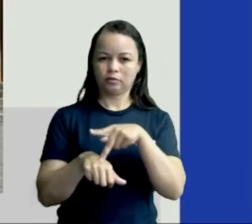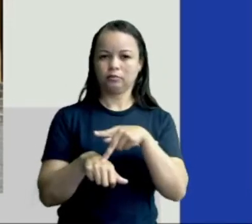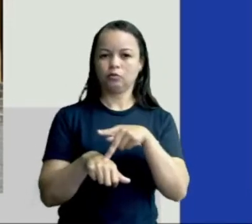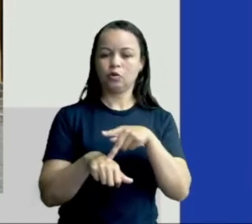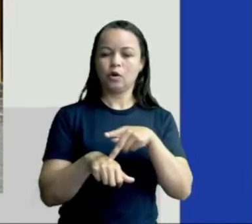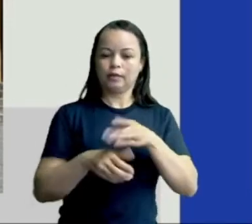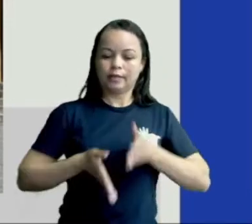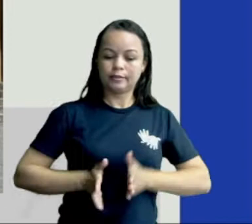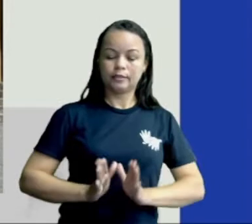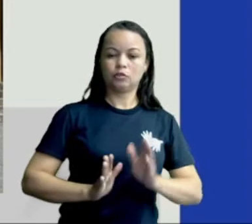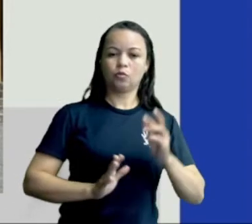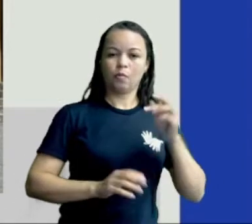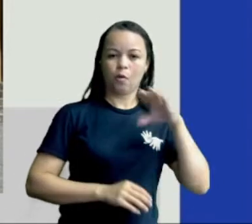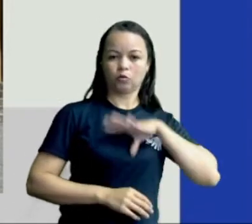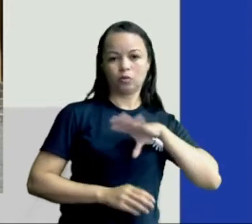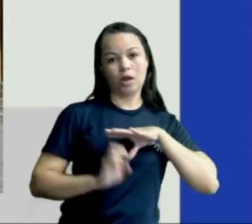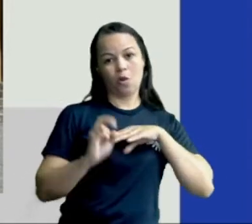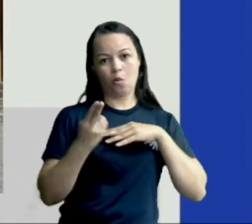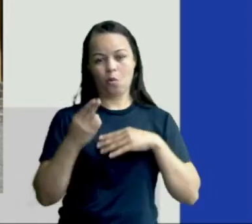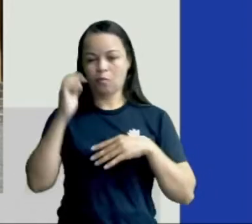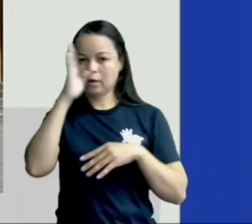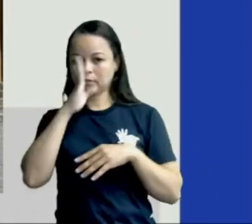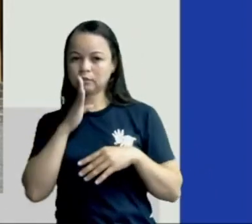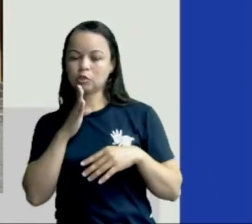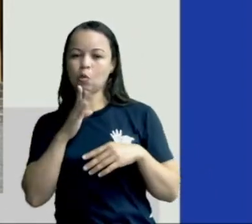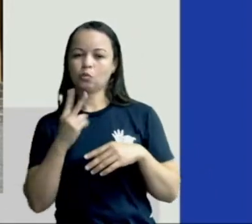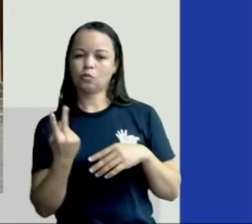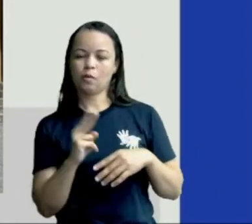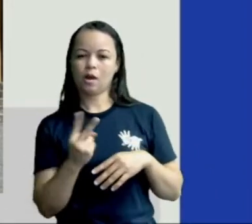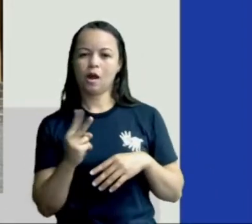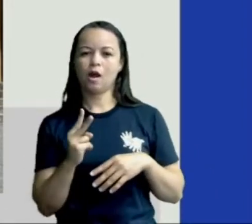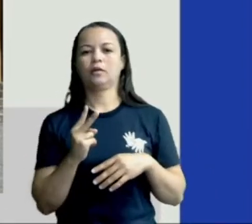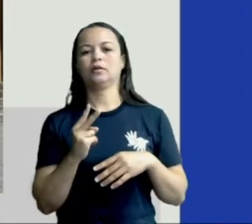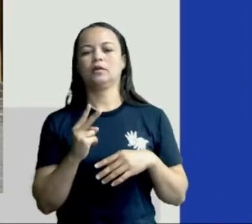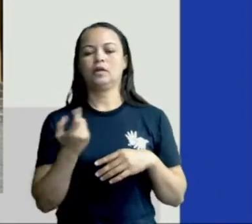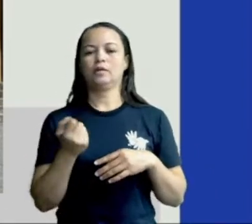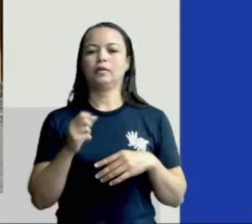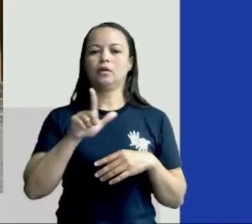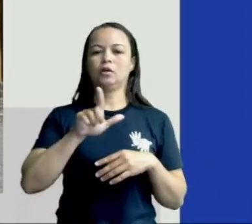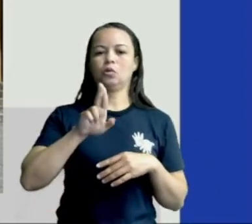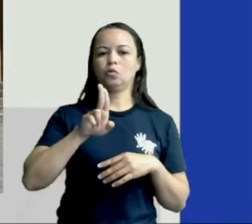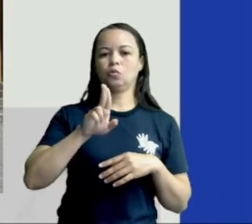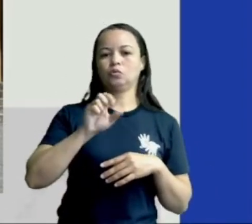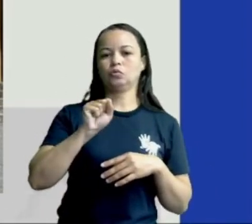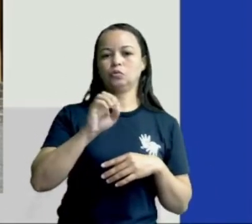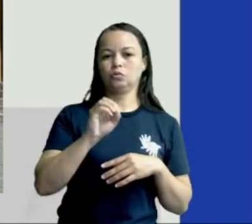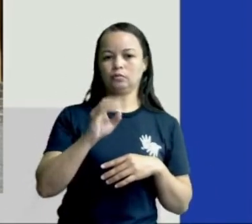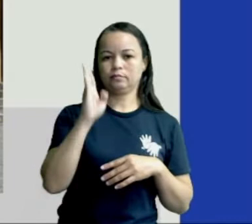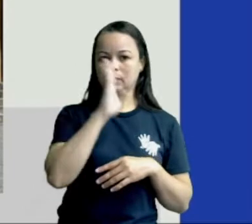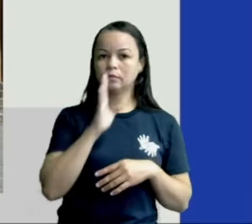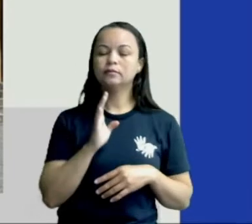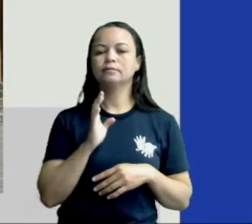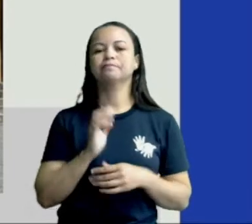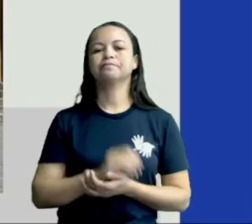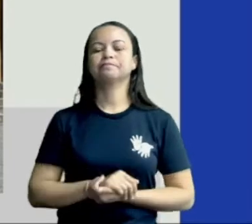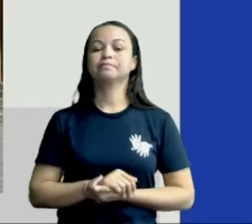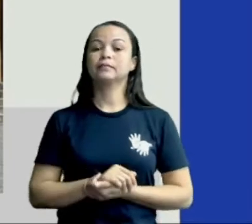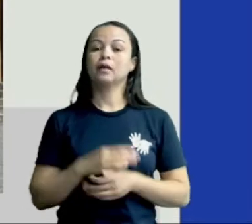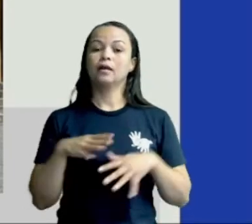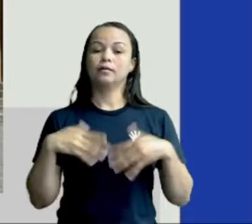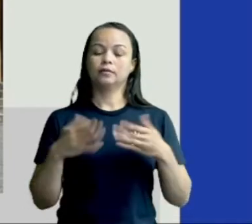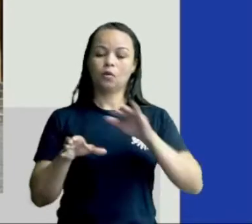Brasil, possui dupla nacionalidade, imigrante luso-brasileiro. Então, o Monte